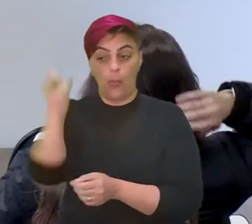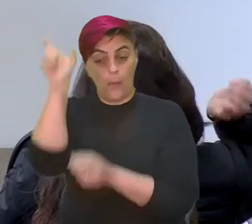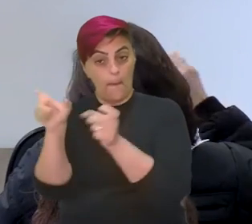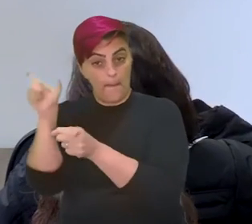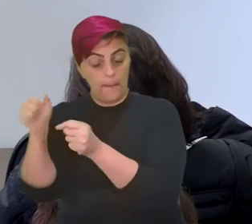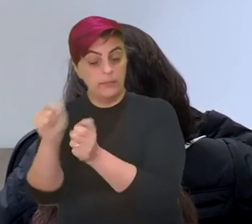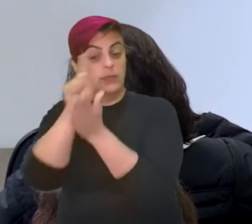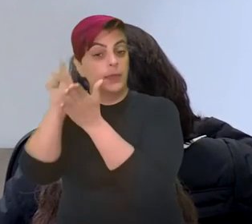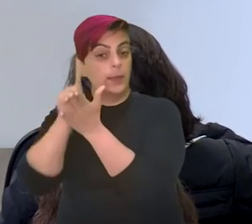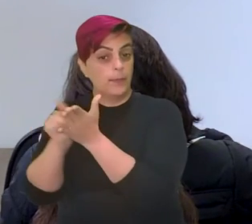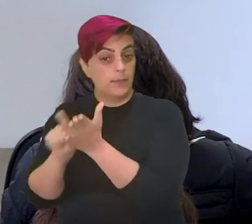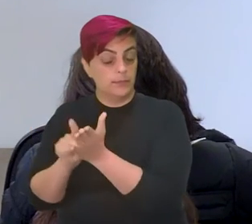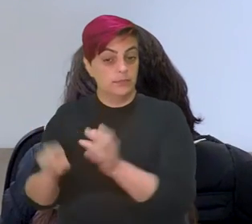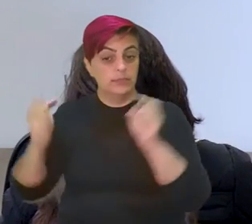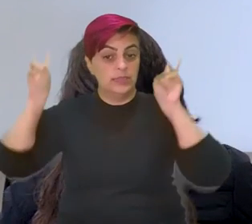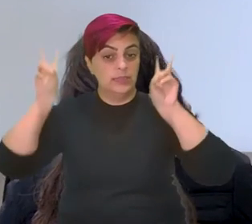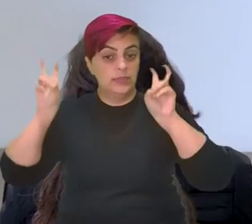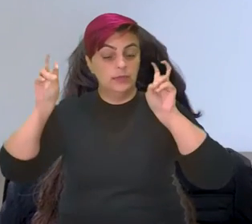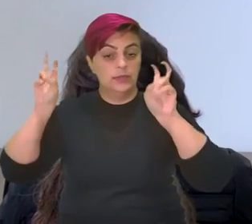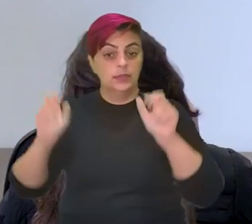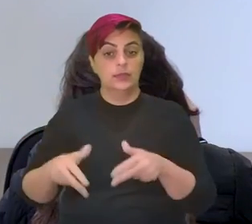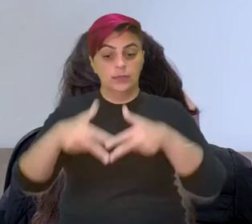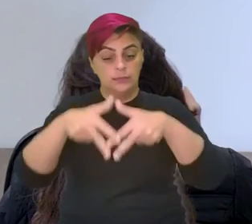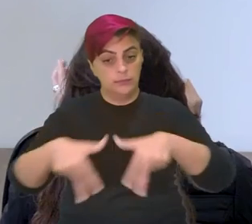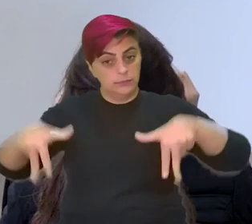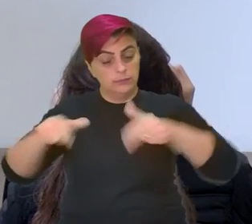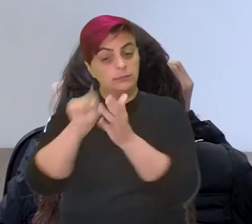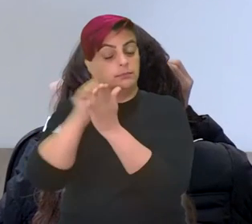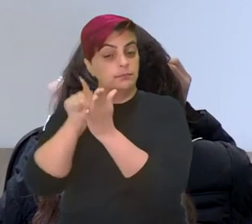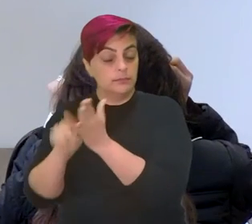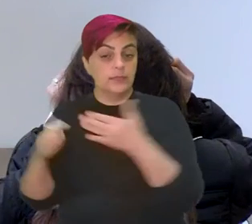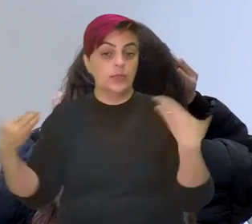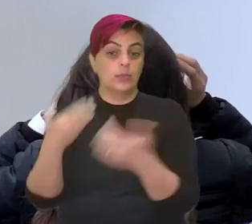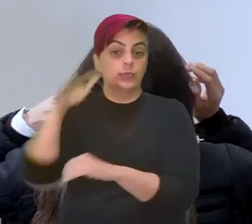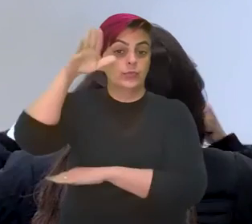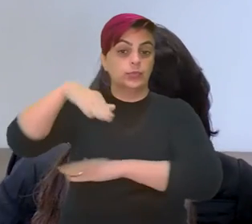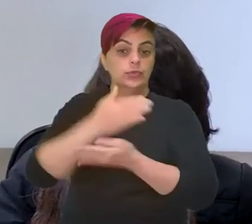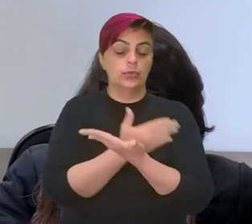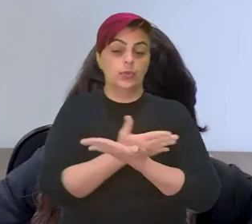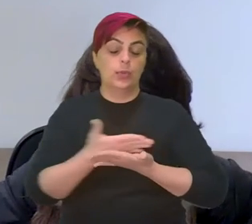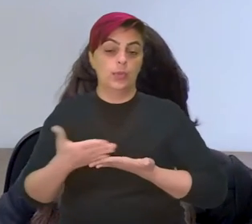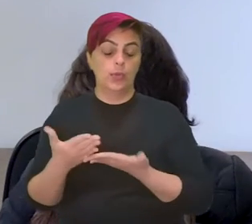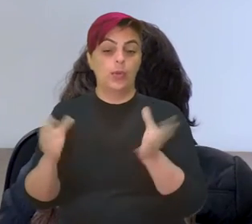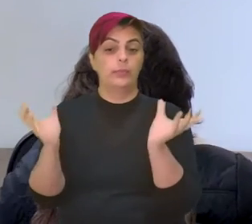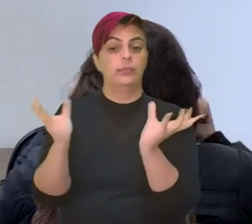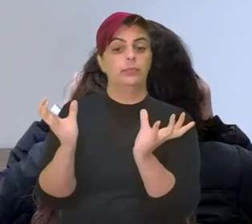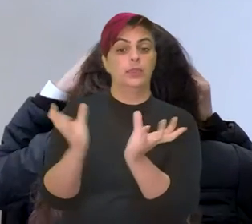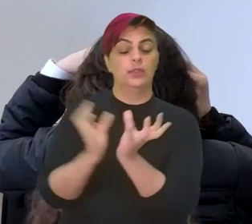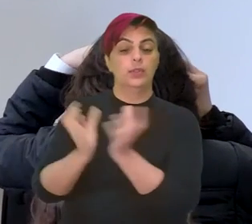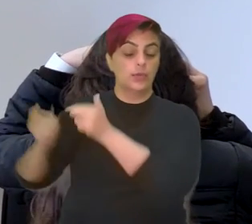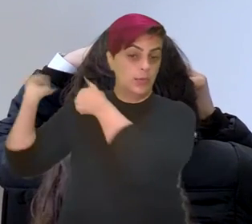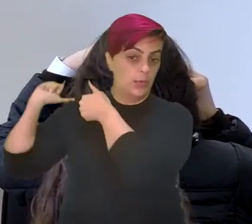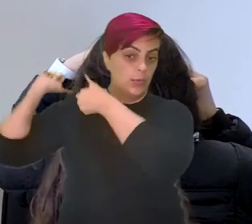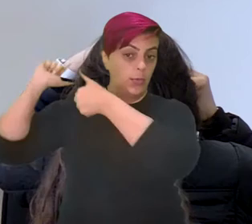pesquisadoras e pesquisadores que debatem suas etnografias. Hoje à tarde, às 14h30, começamos com uma mesa voltada para o campo clássico